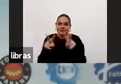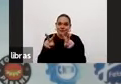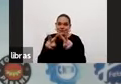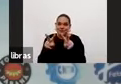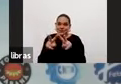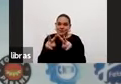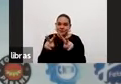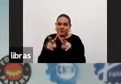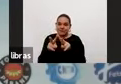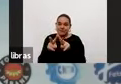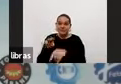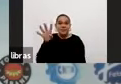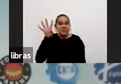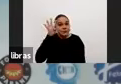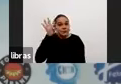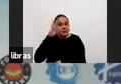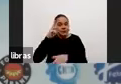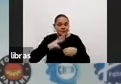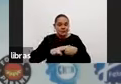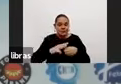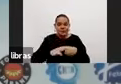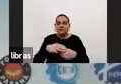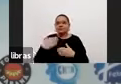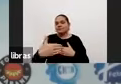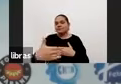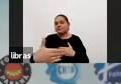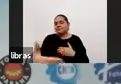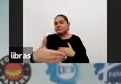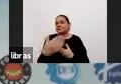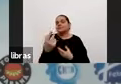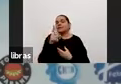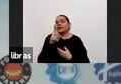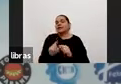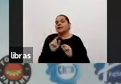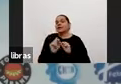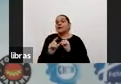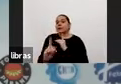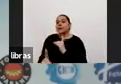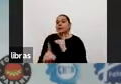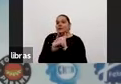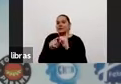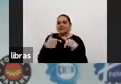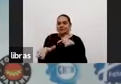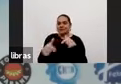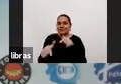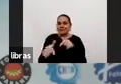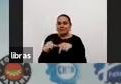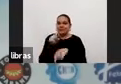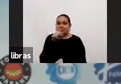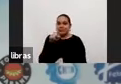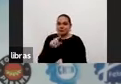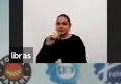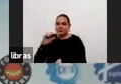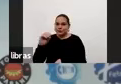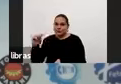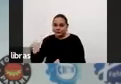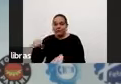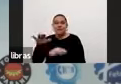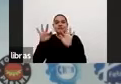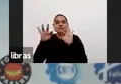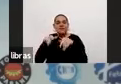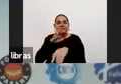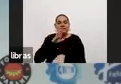da Volks, e assim seguimos. É um encontro com os trabalhadores no Zoom, no final da tarde. Hoje é